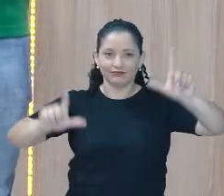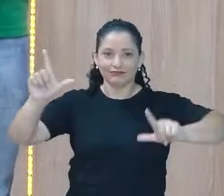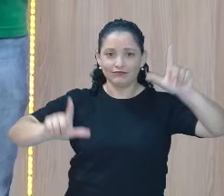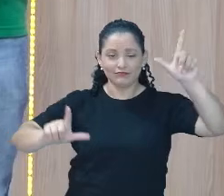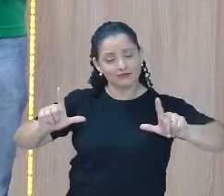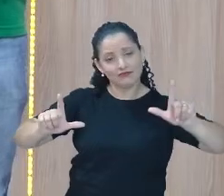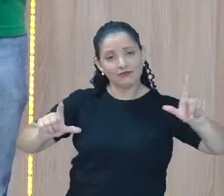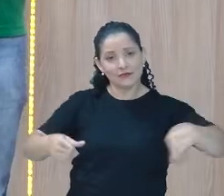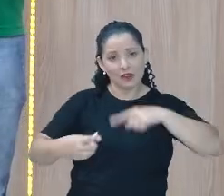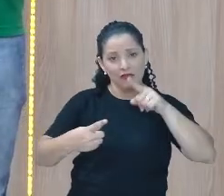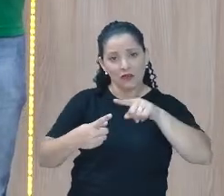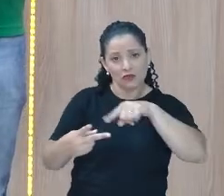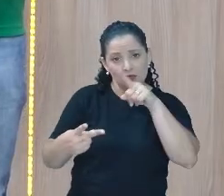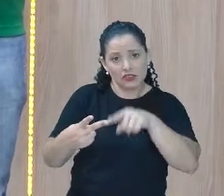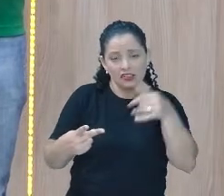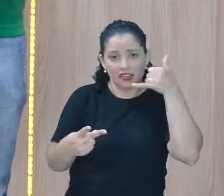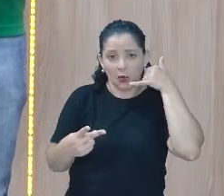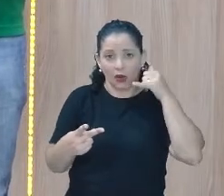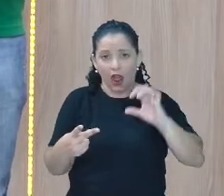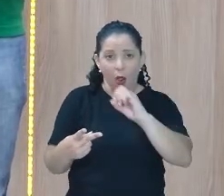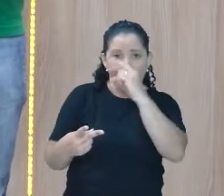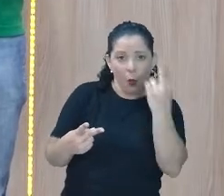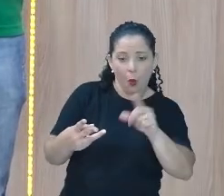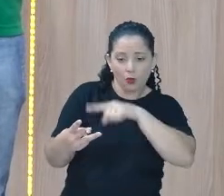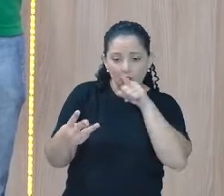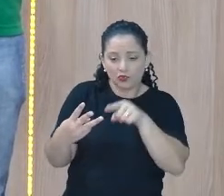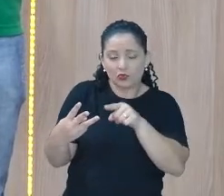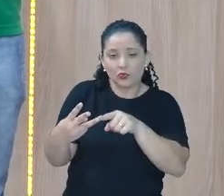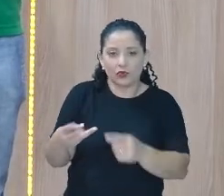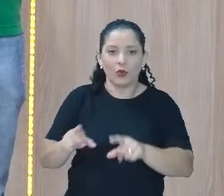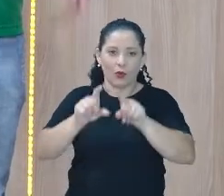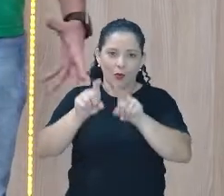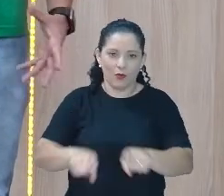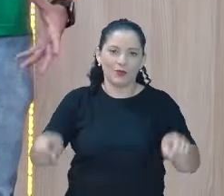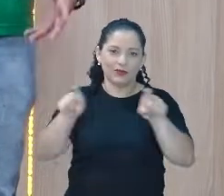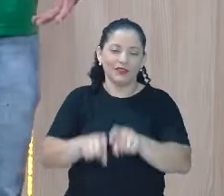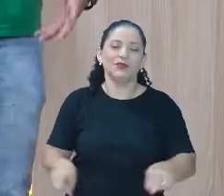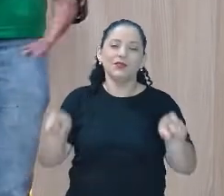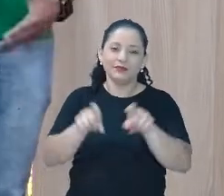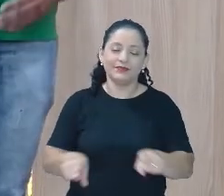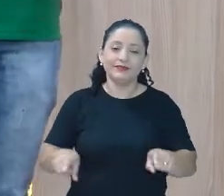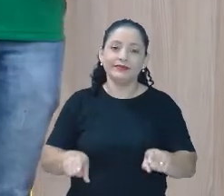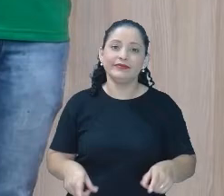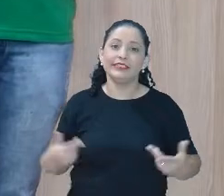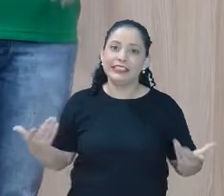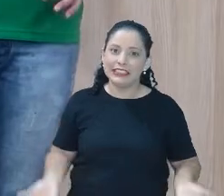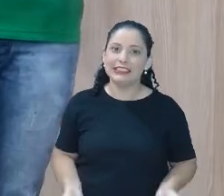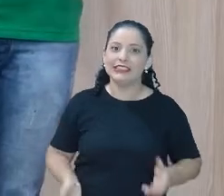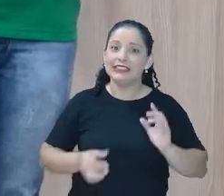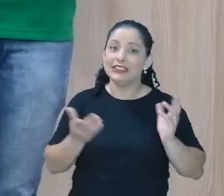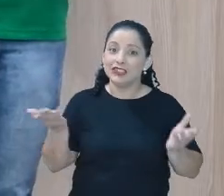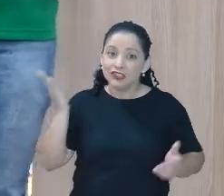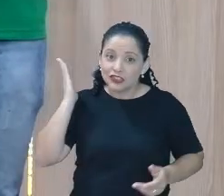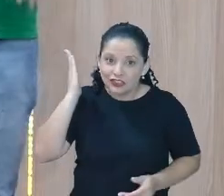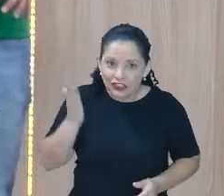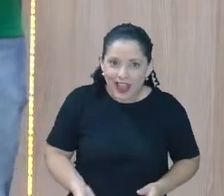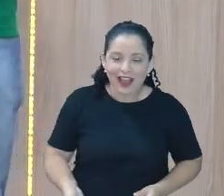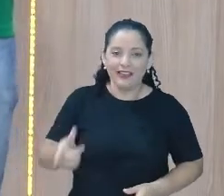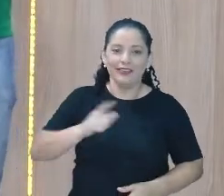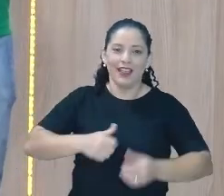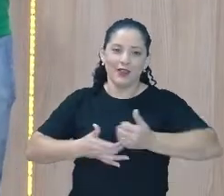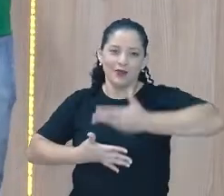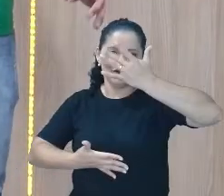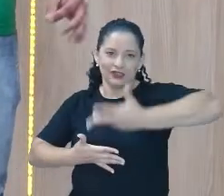do celular ou do computador, certo? E eu já recebi a informação de que o nosso chat está